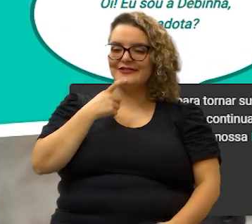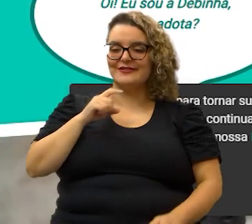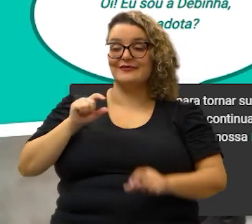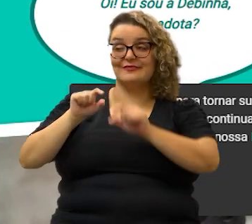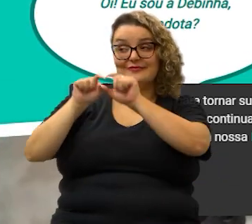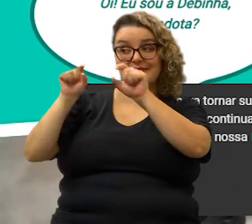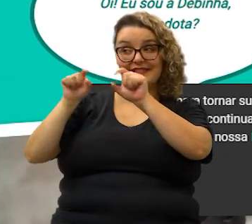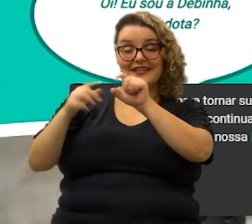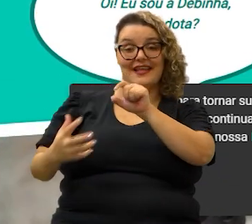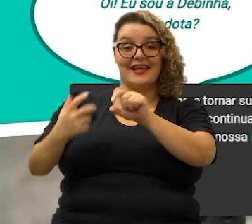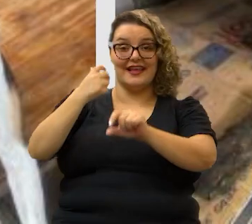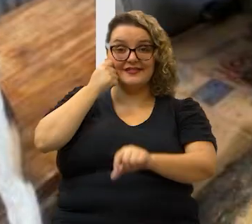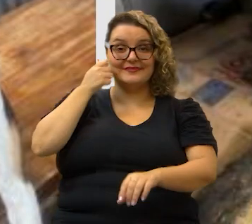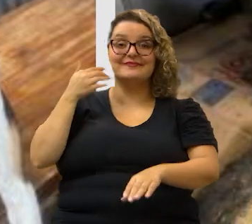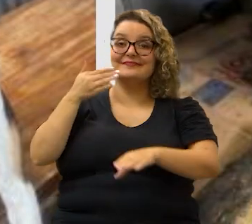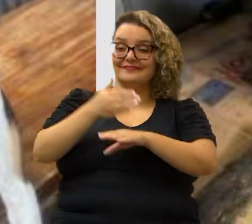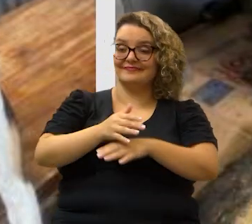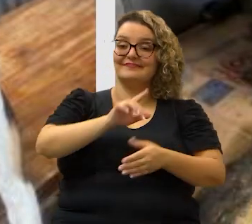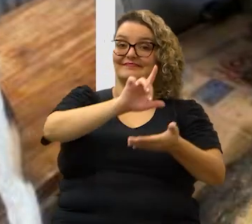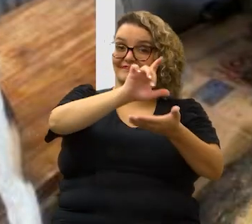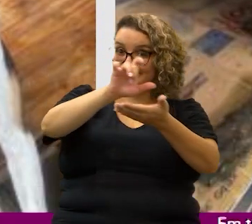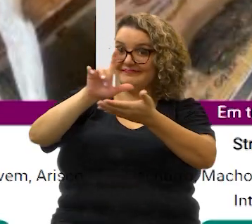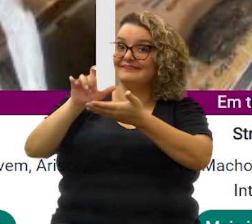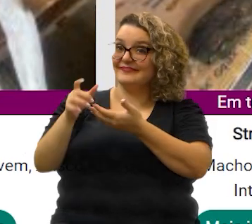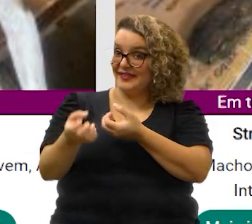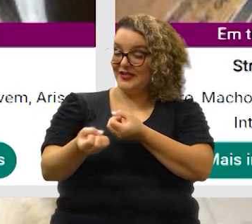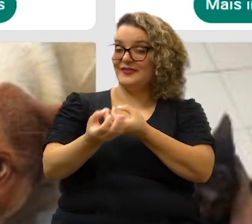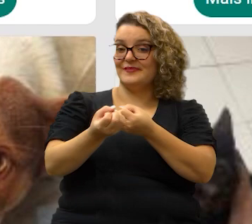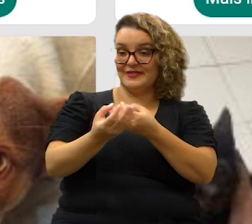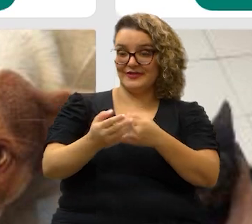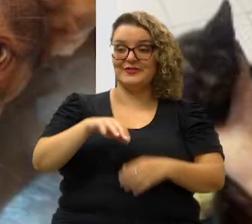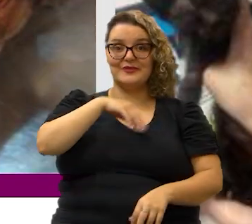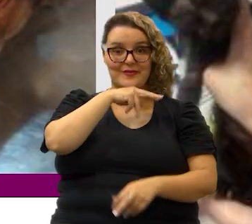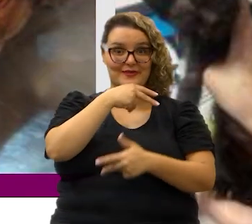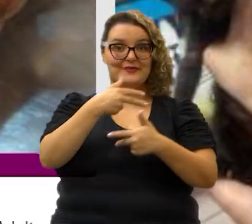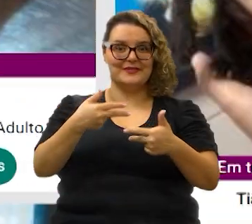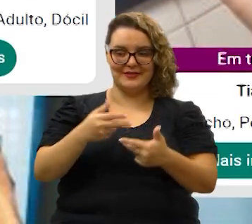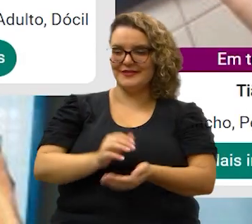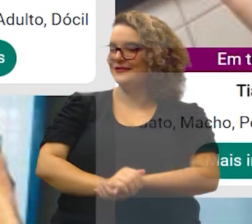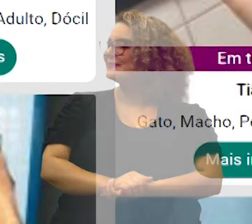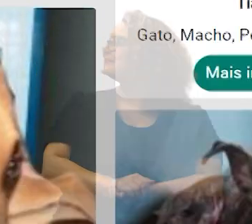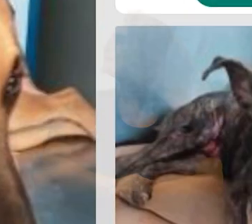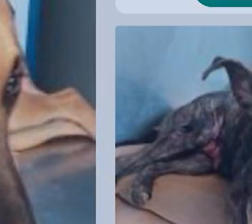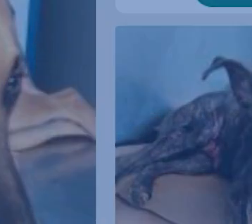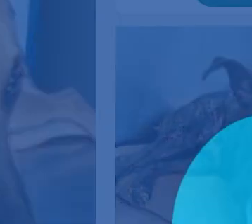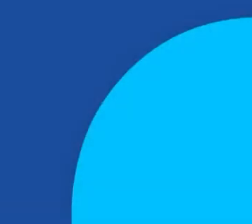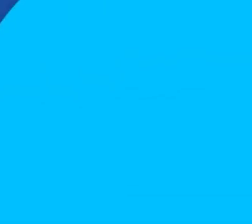ícone Adoção e acessar as fotos e informações sobre os bichos.